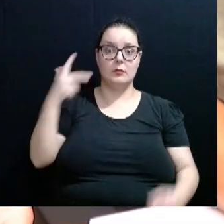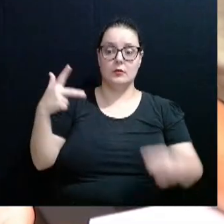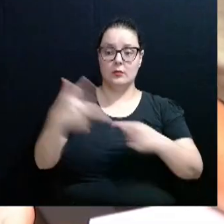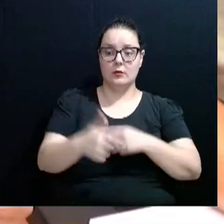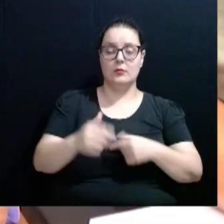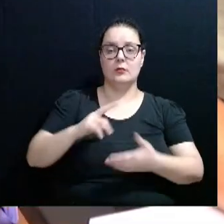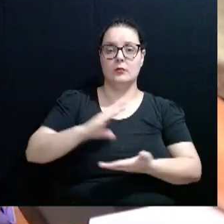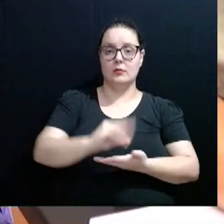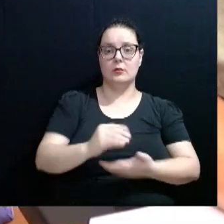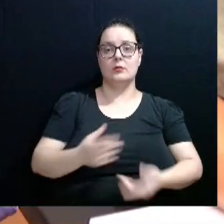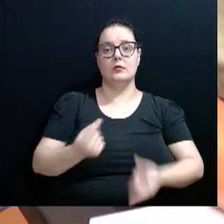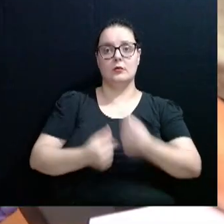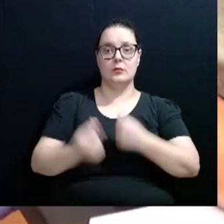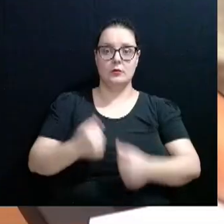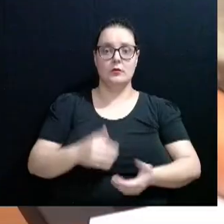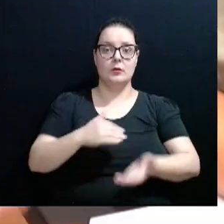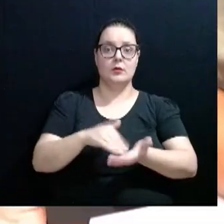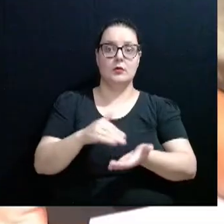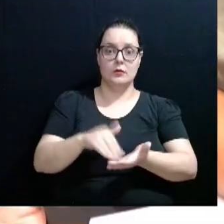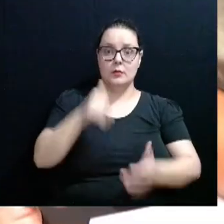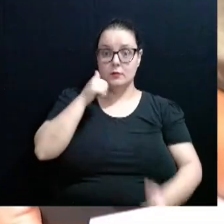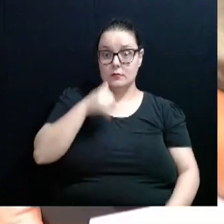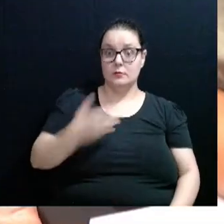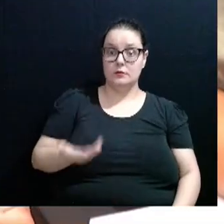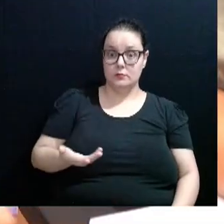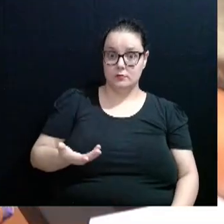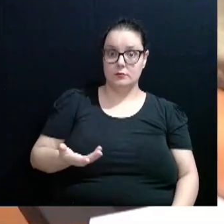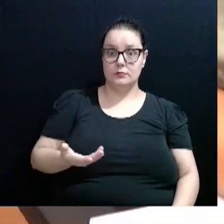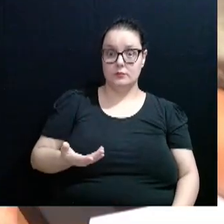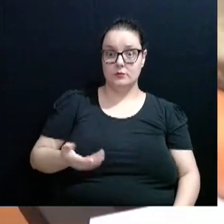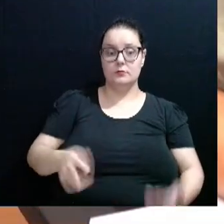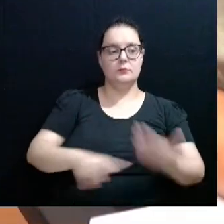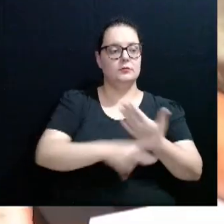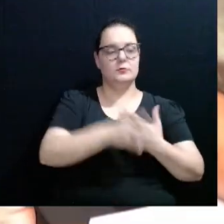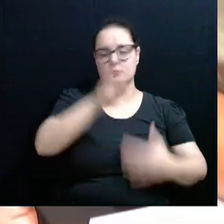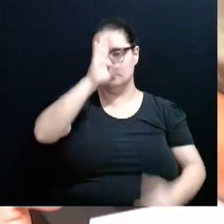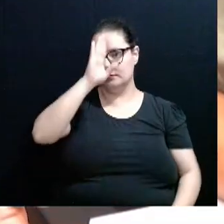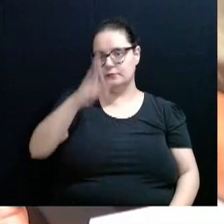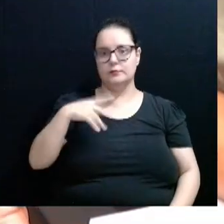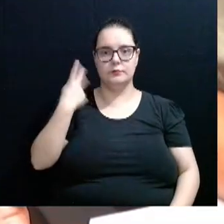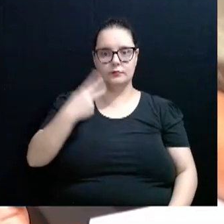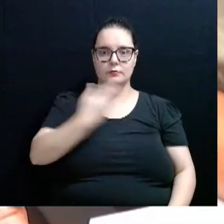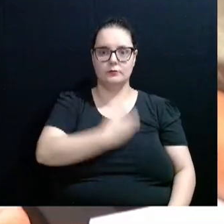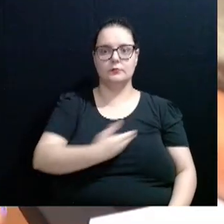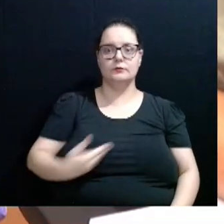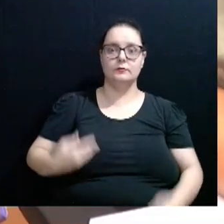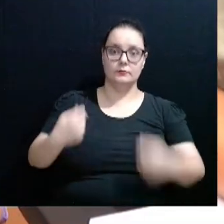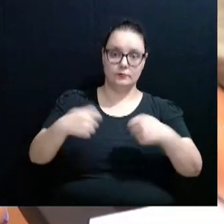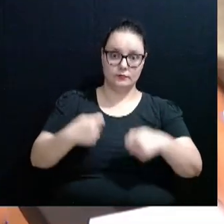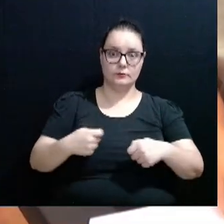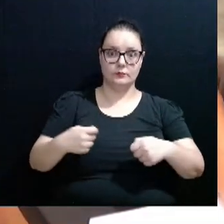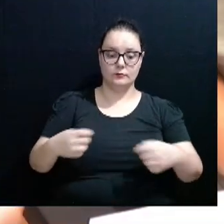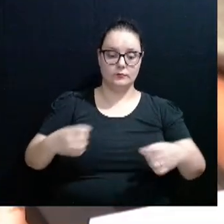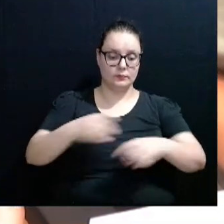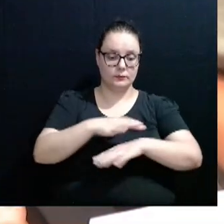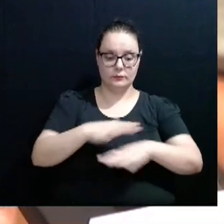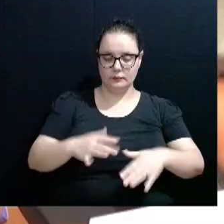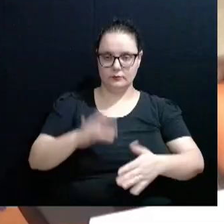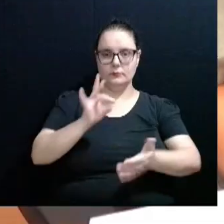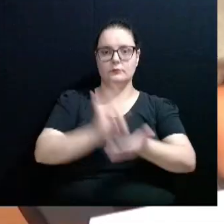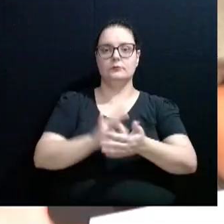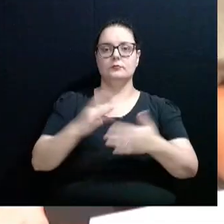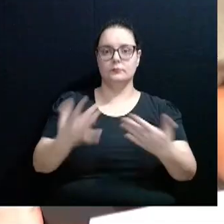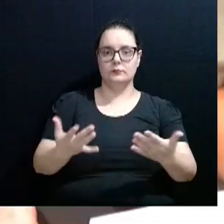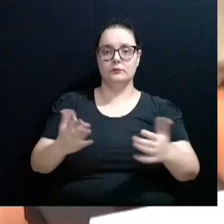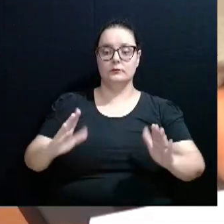da Secretaria da Mulher. Isso vai impactar diretamente nas políticas públicas necessárias para se combater essa realidade. Então, diante